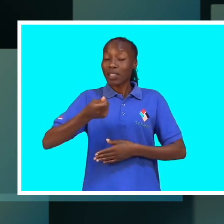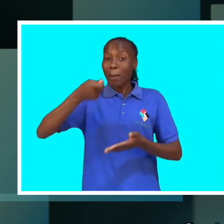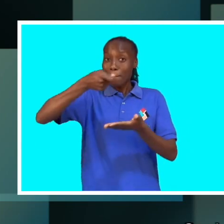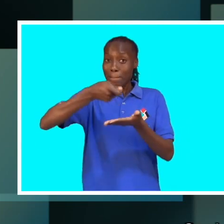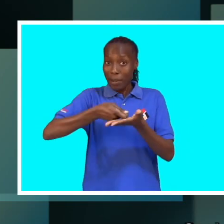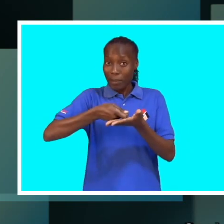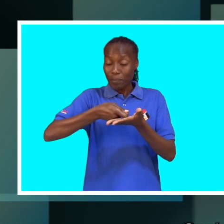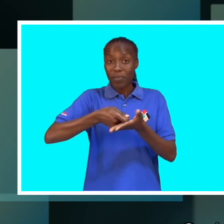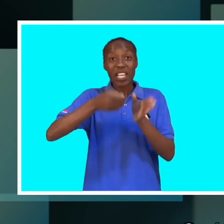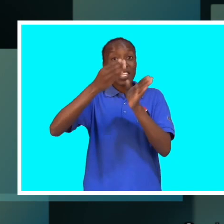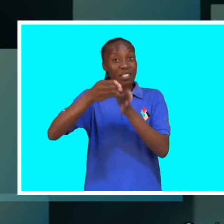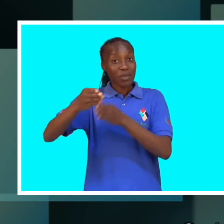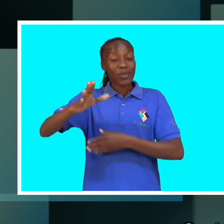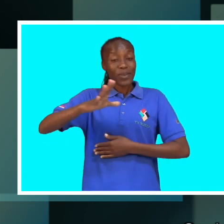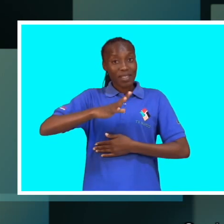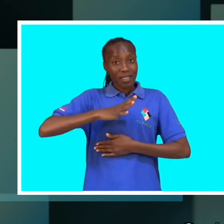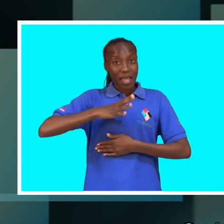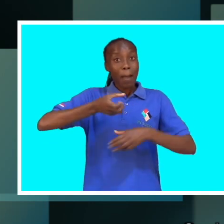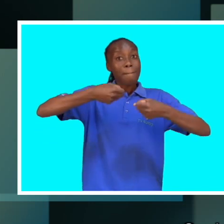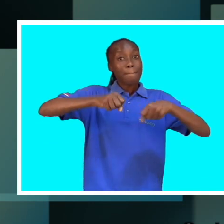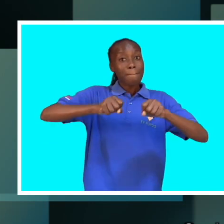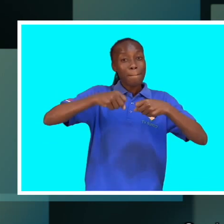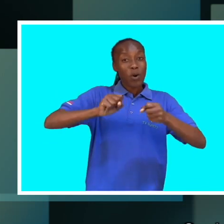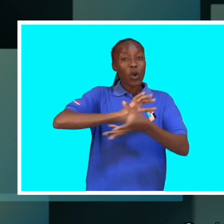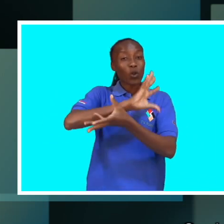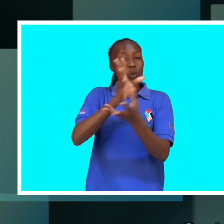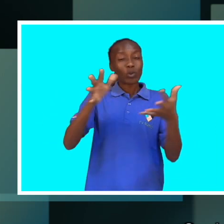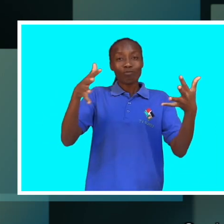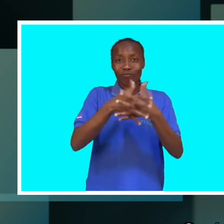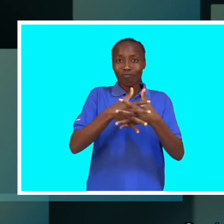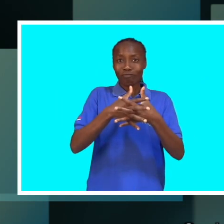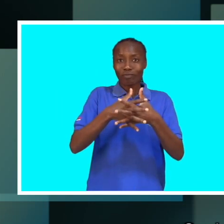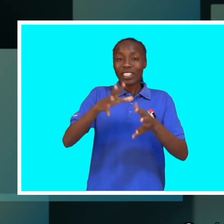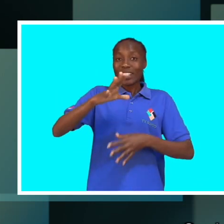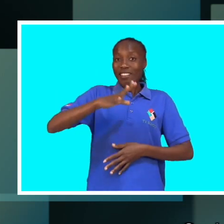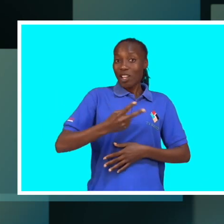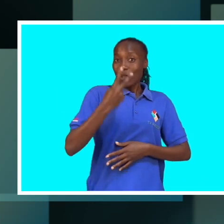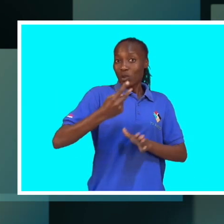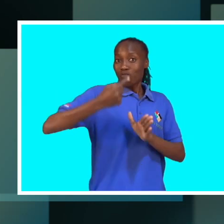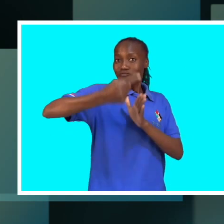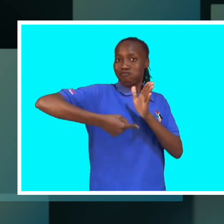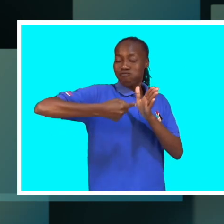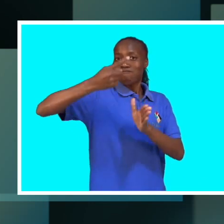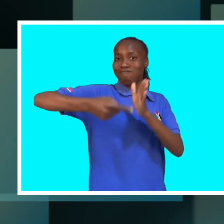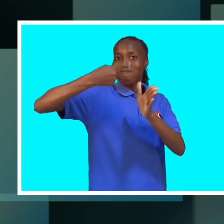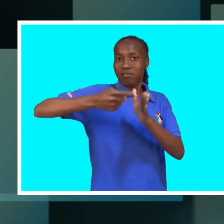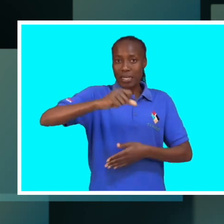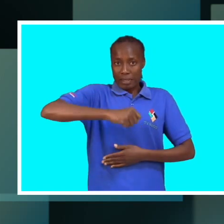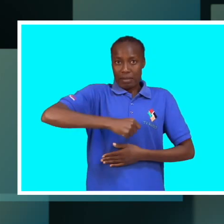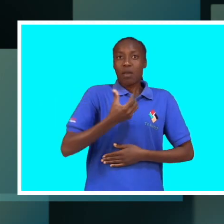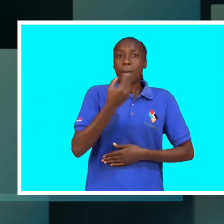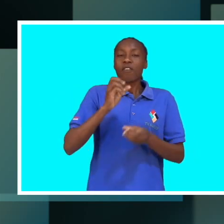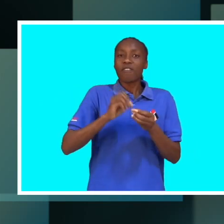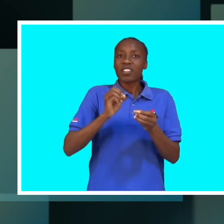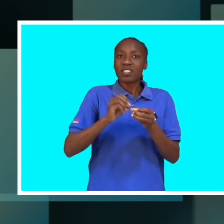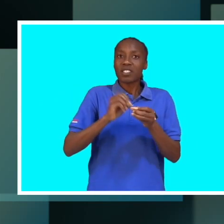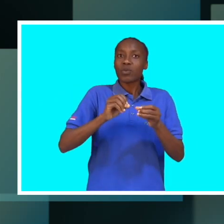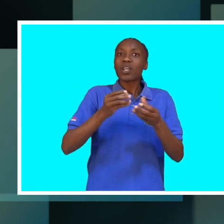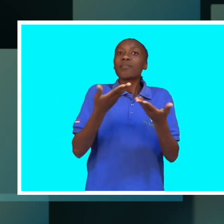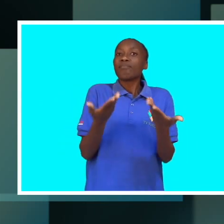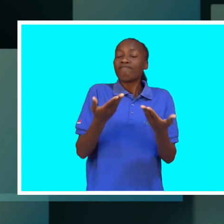se alguém quer ter uma moto completa de duas rodas, eu consigo desmontar e